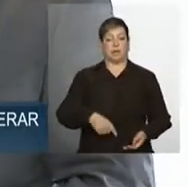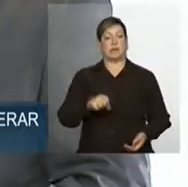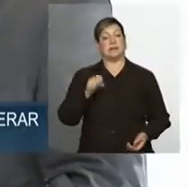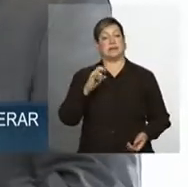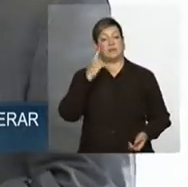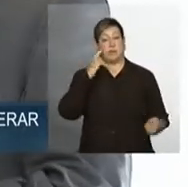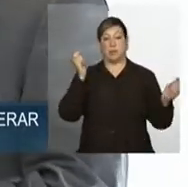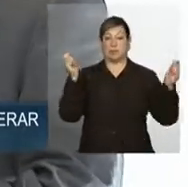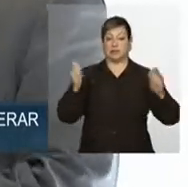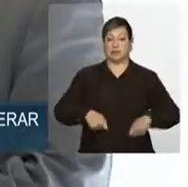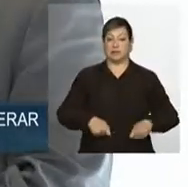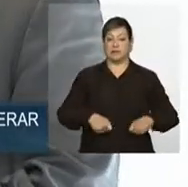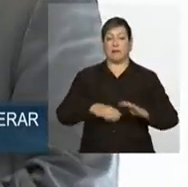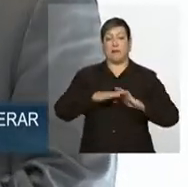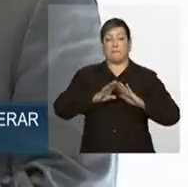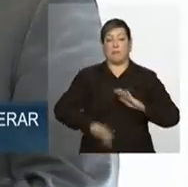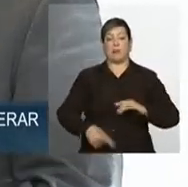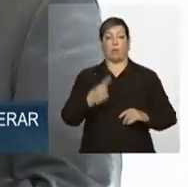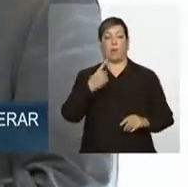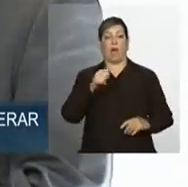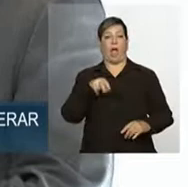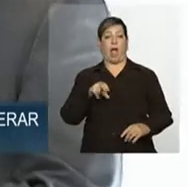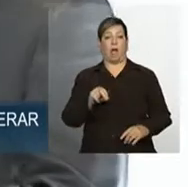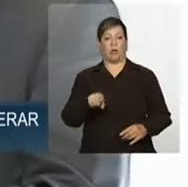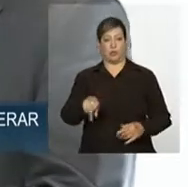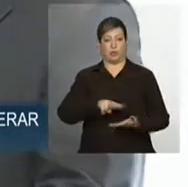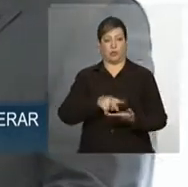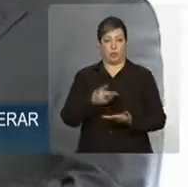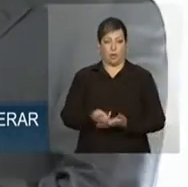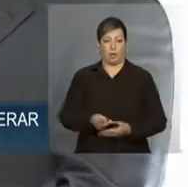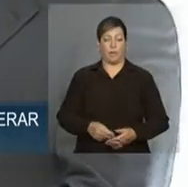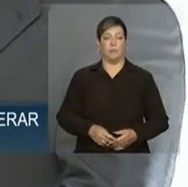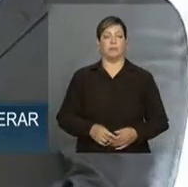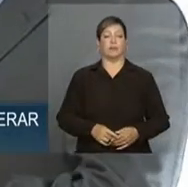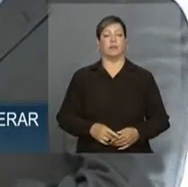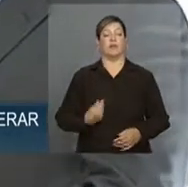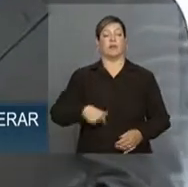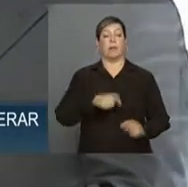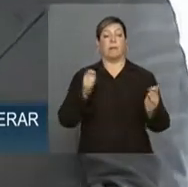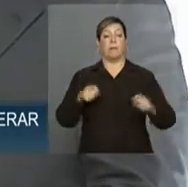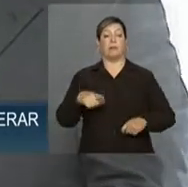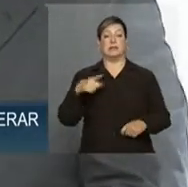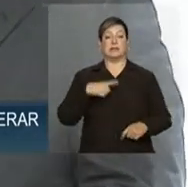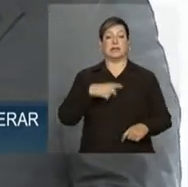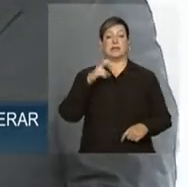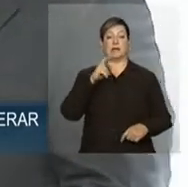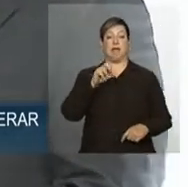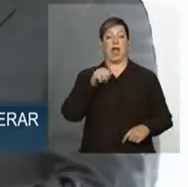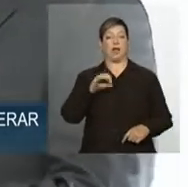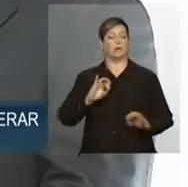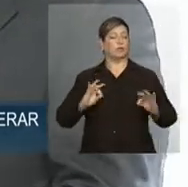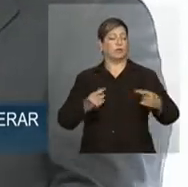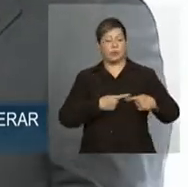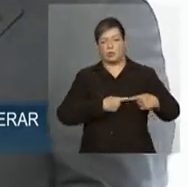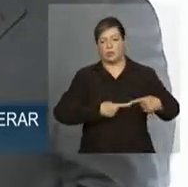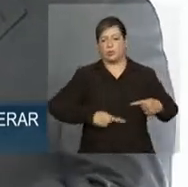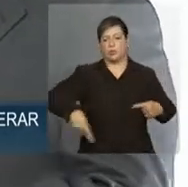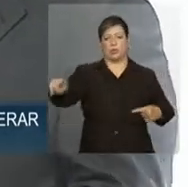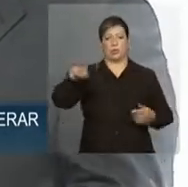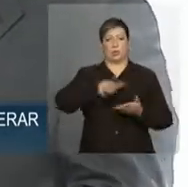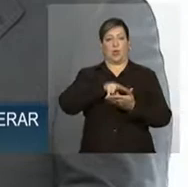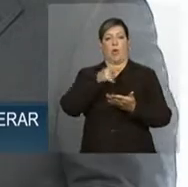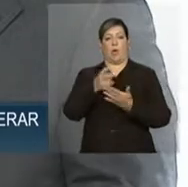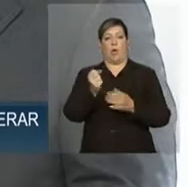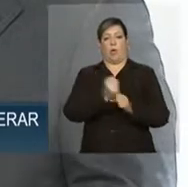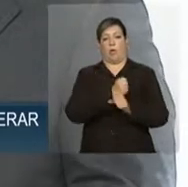1 ano, duplicado, e que nós tenhamos em 5 anos todo o trecho duplicado. Então, este é o modelo que tem